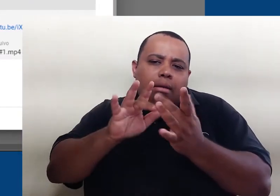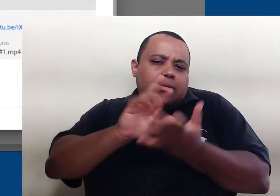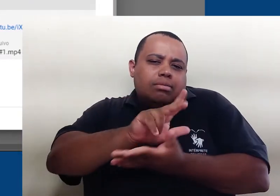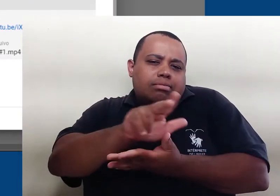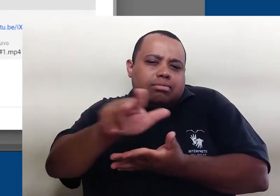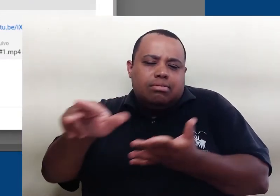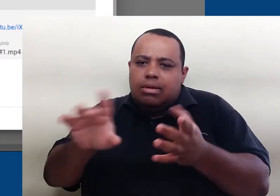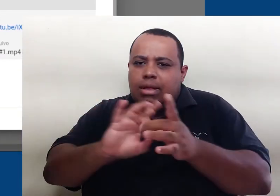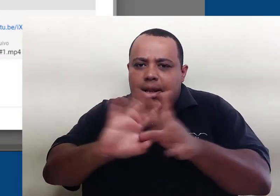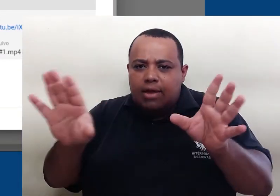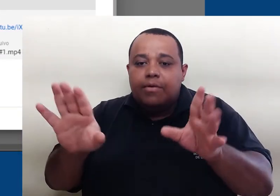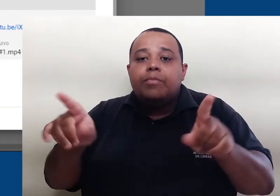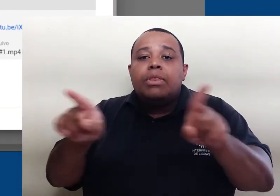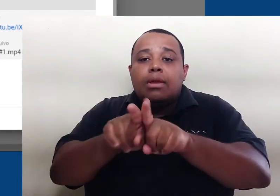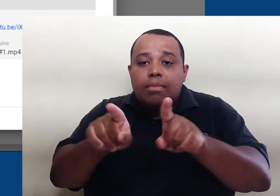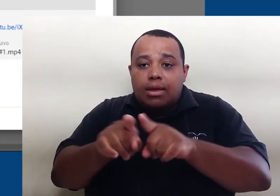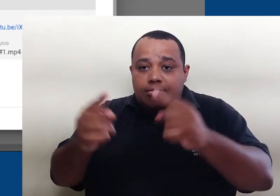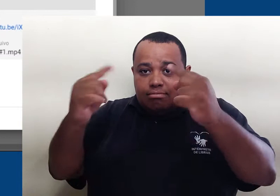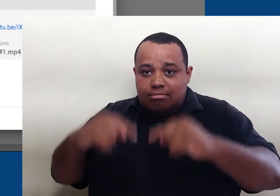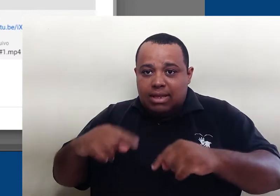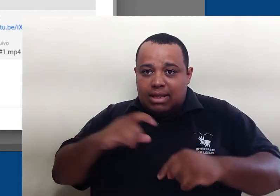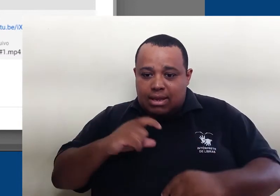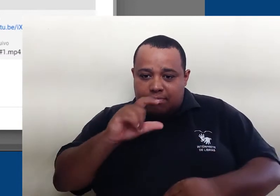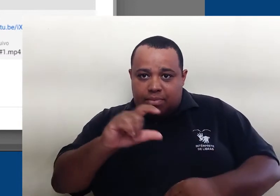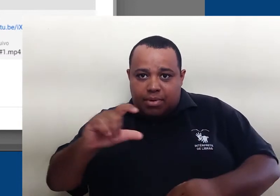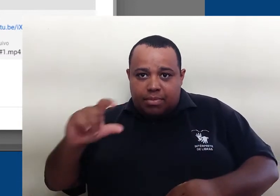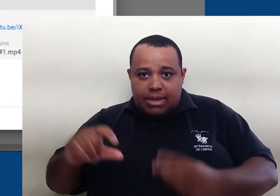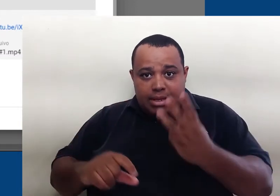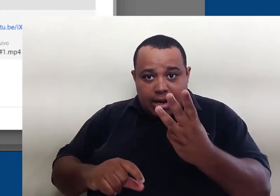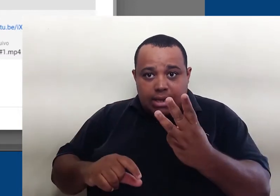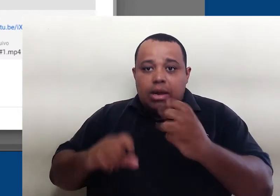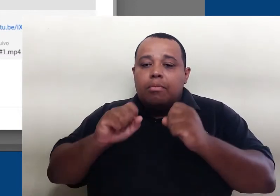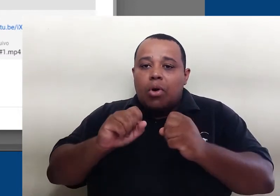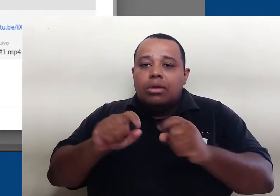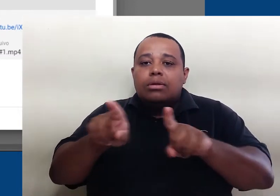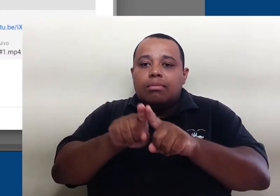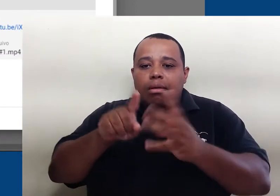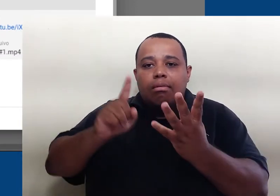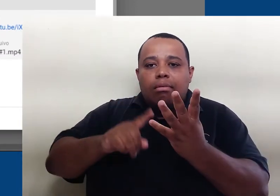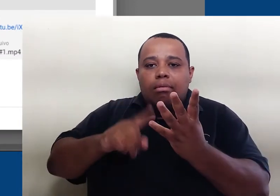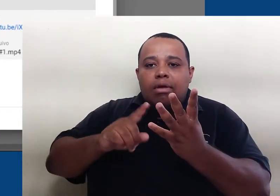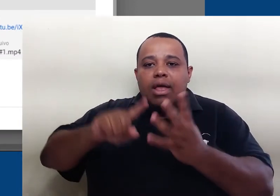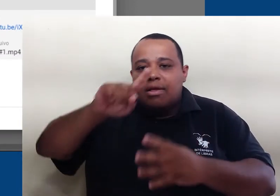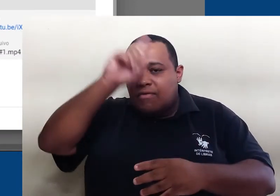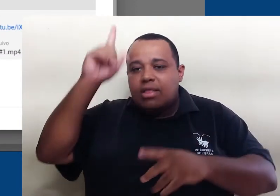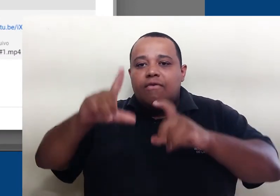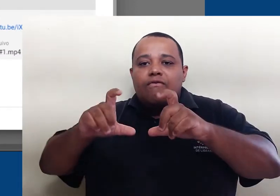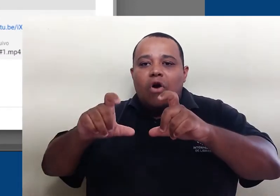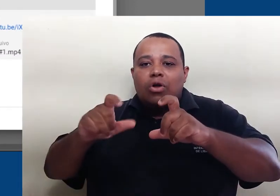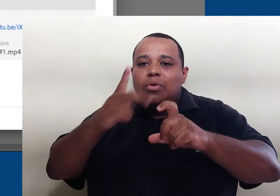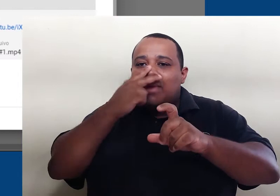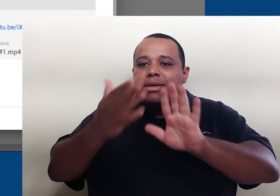de 100 inscritos no seu canal, você também pode alterar a miniatura do seu vídeo, então você pode criar um título específico e colocar na sua